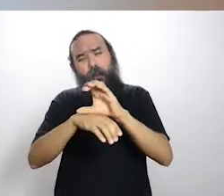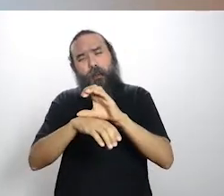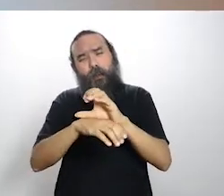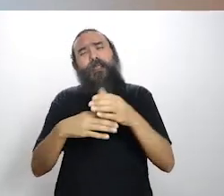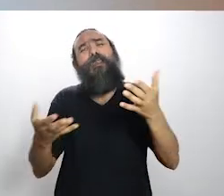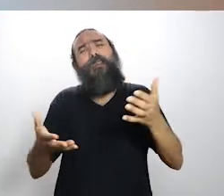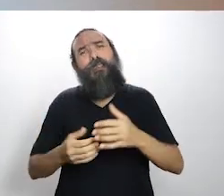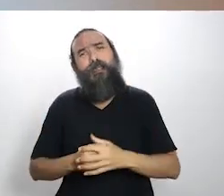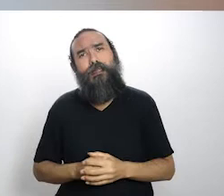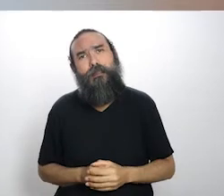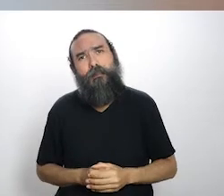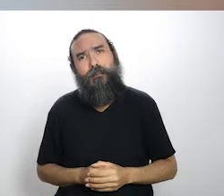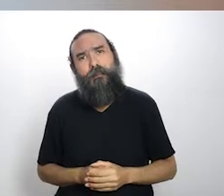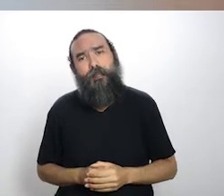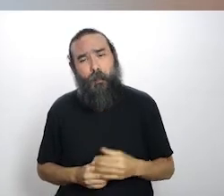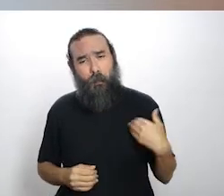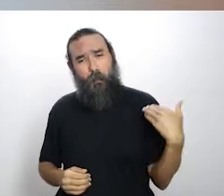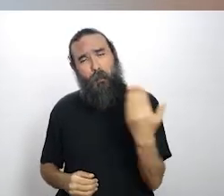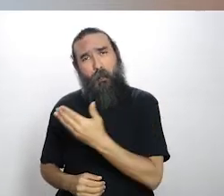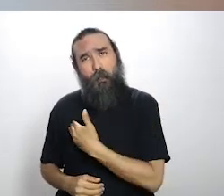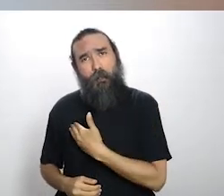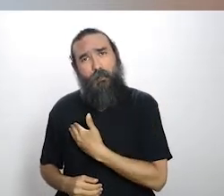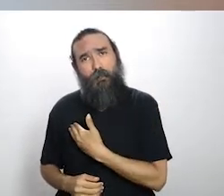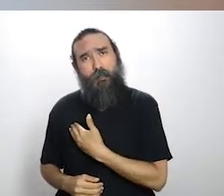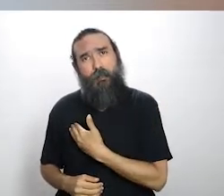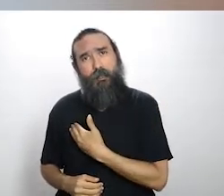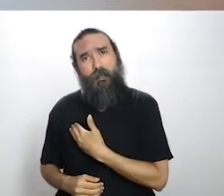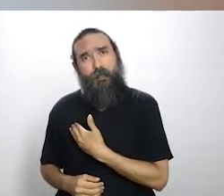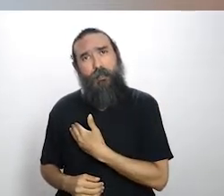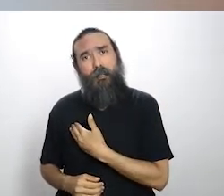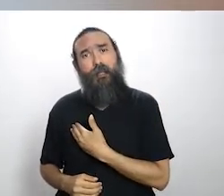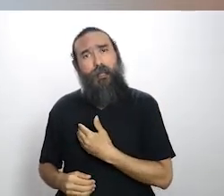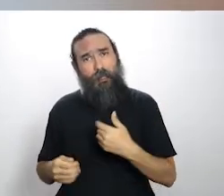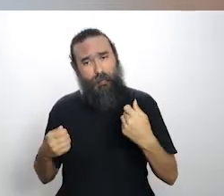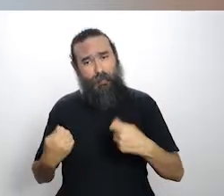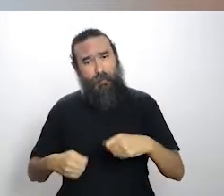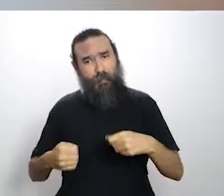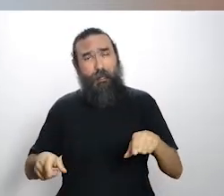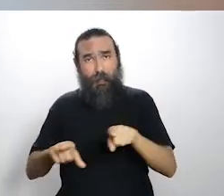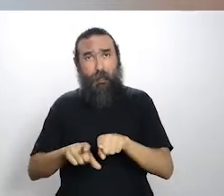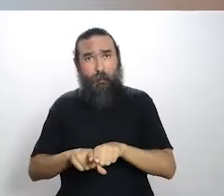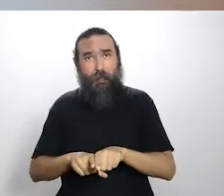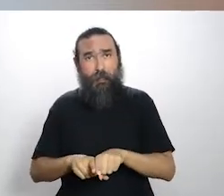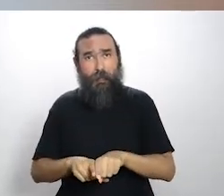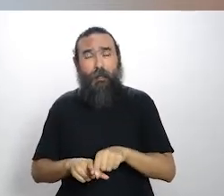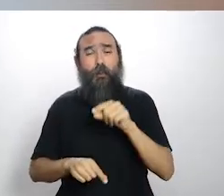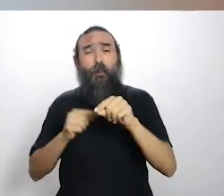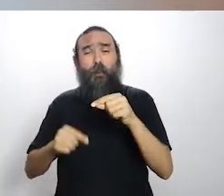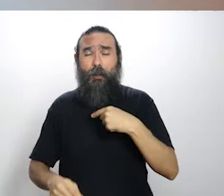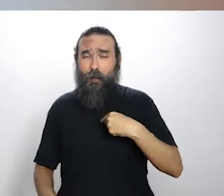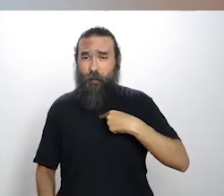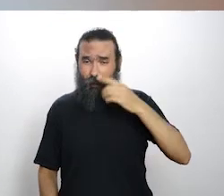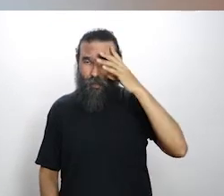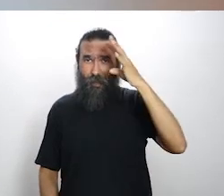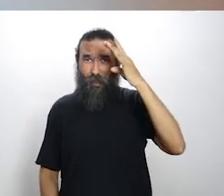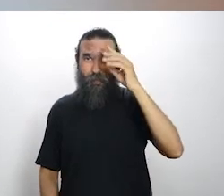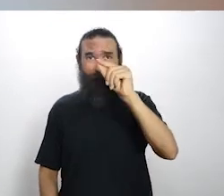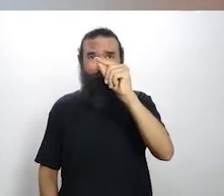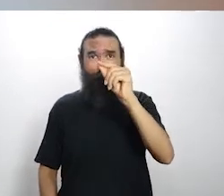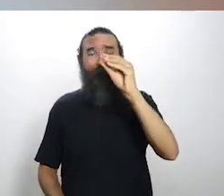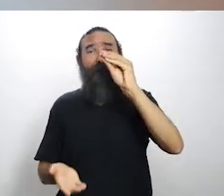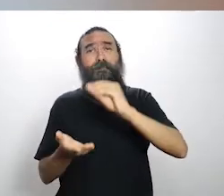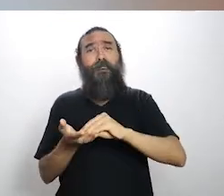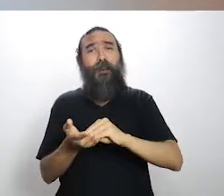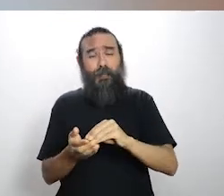tenha, eu penso que a sensibilidade de começar a nos questionar e a